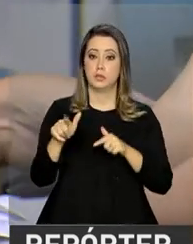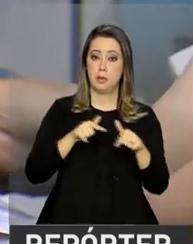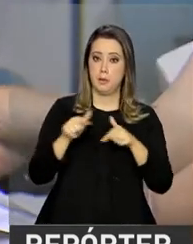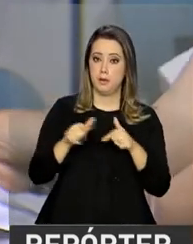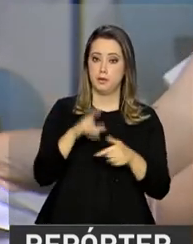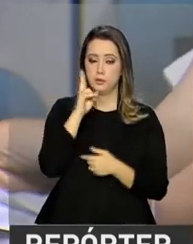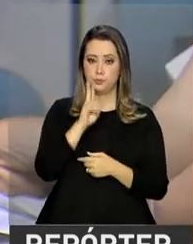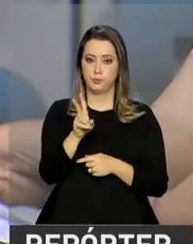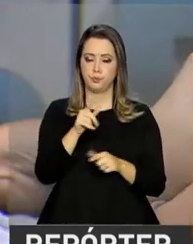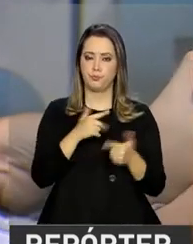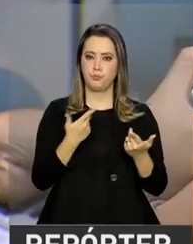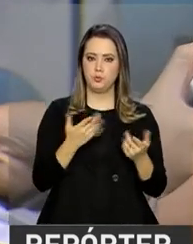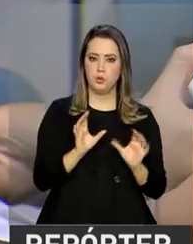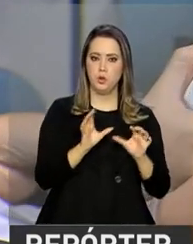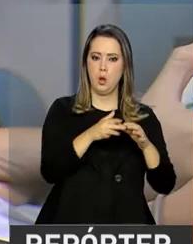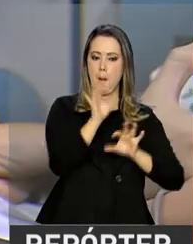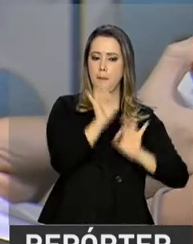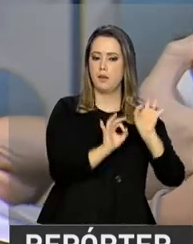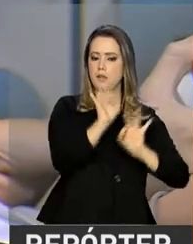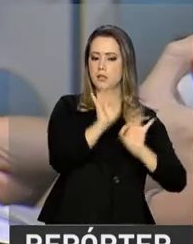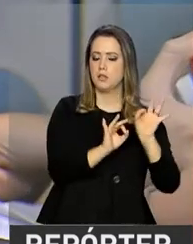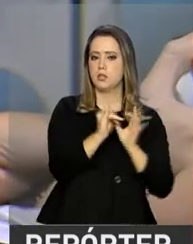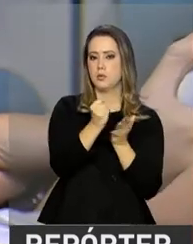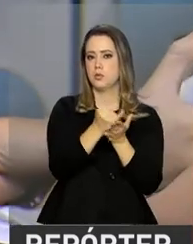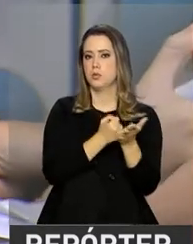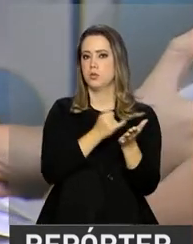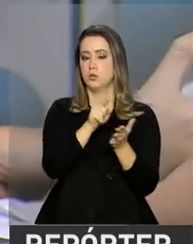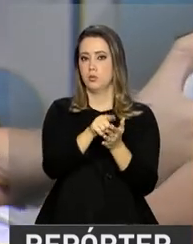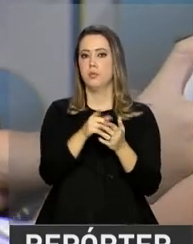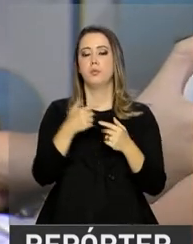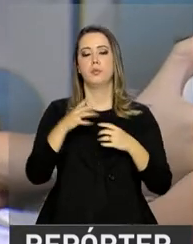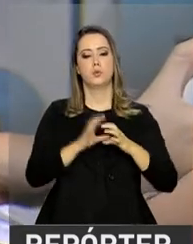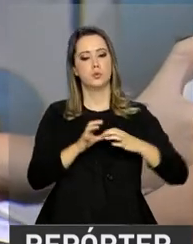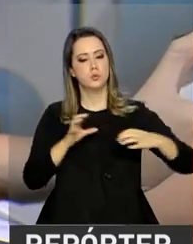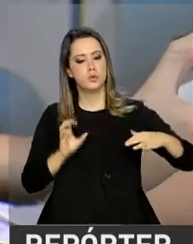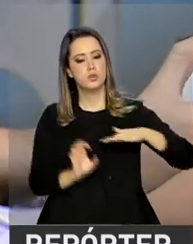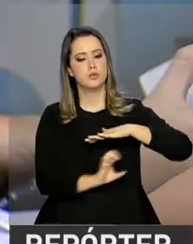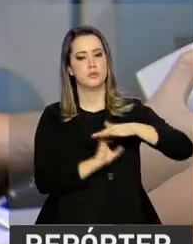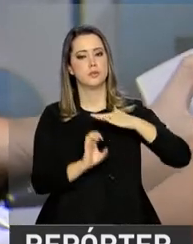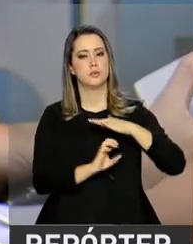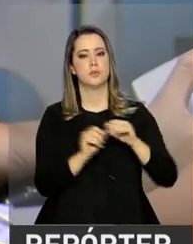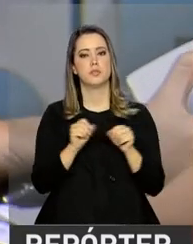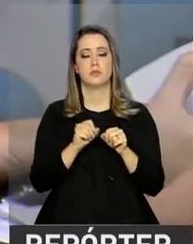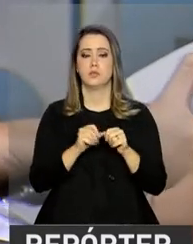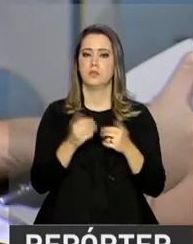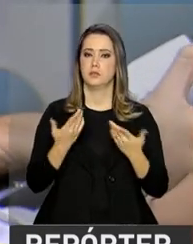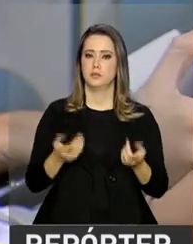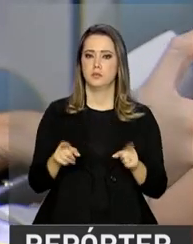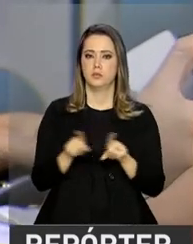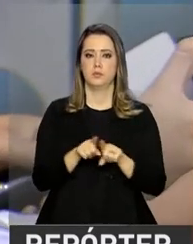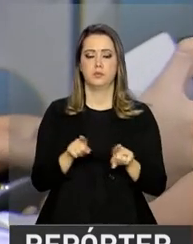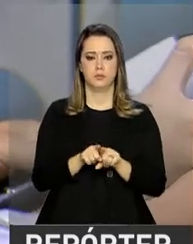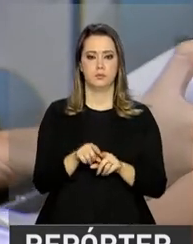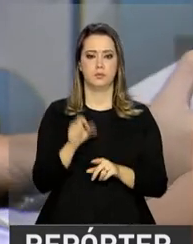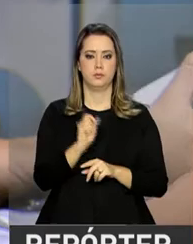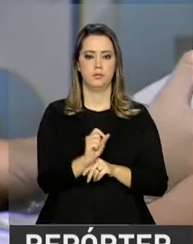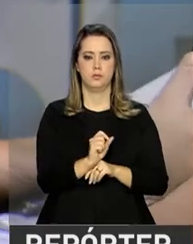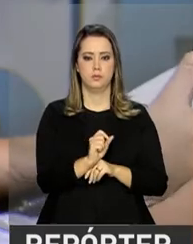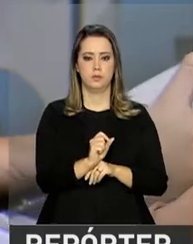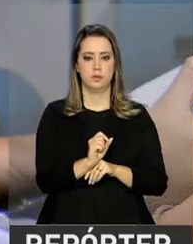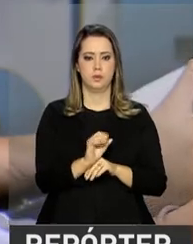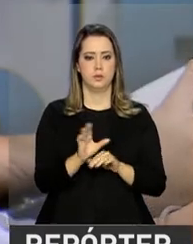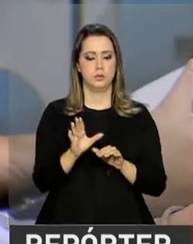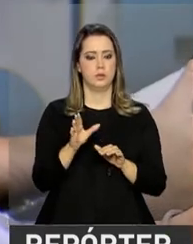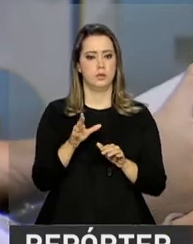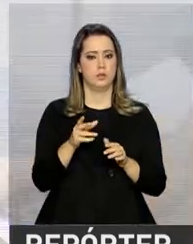o sistema de planejamento tributário abusivo que são praticados pelas grandes empresas né e também os com a sonegação de